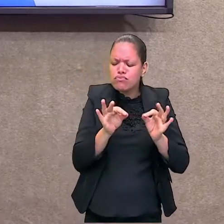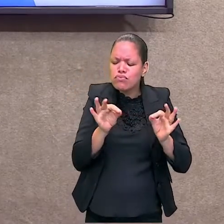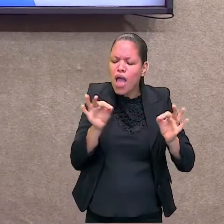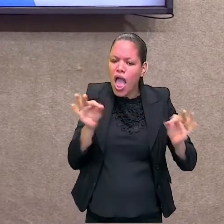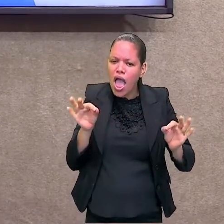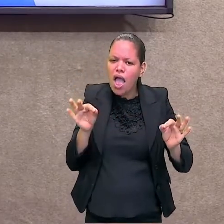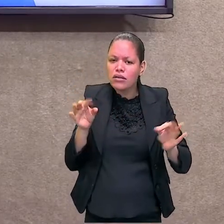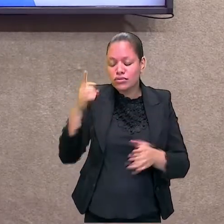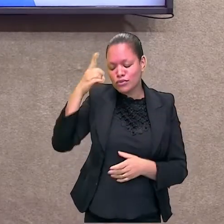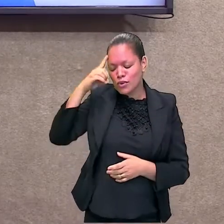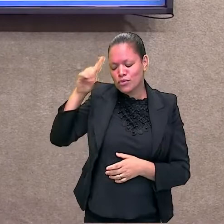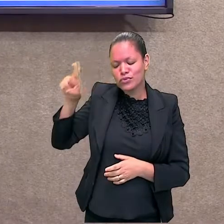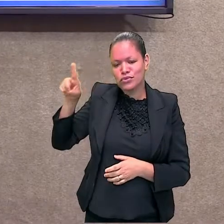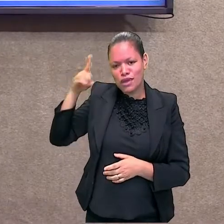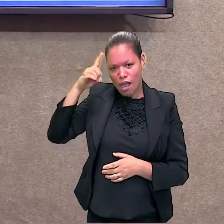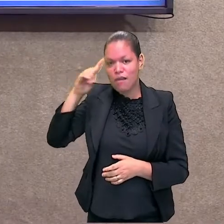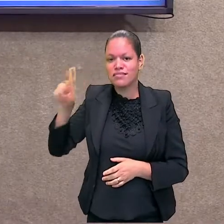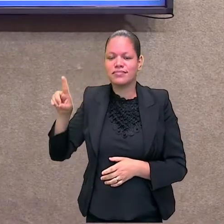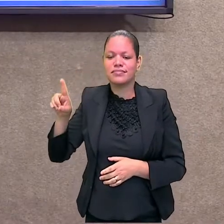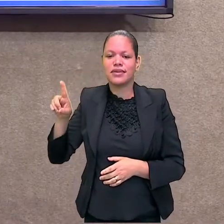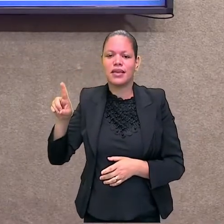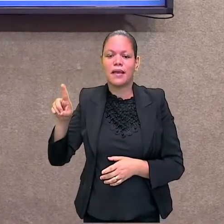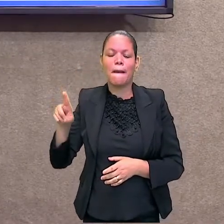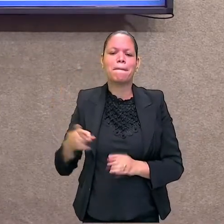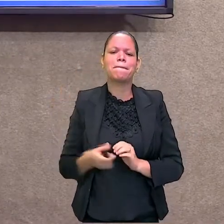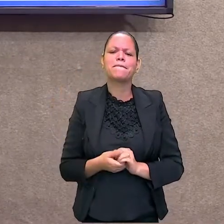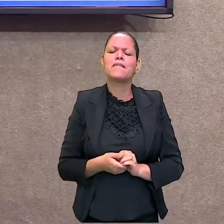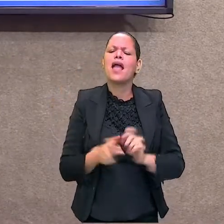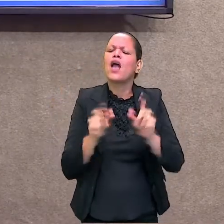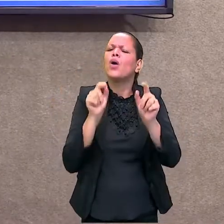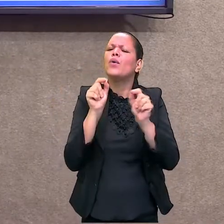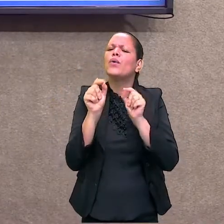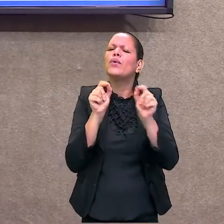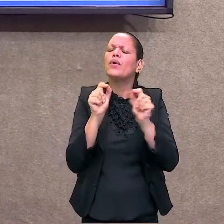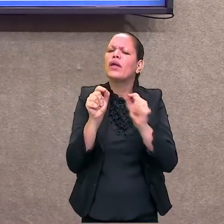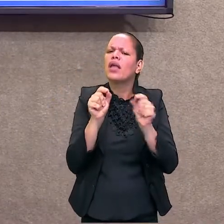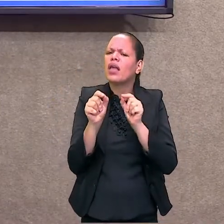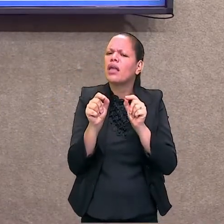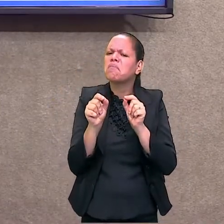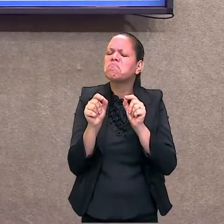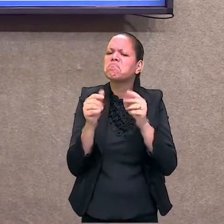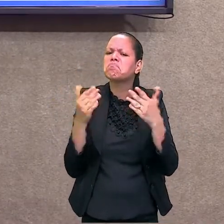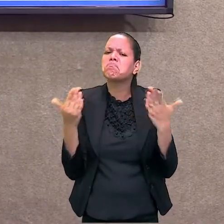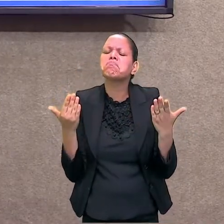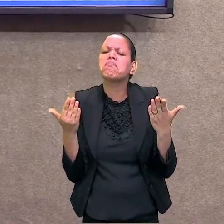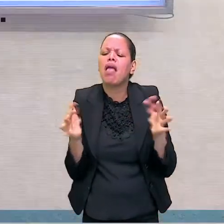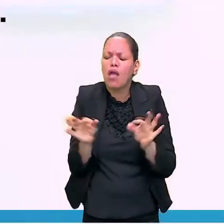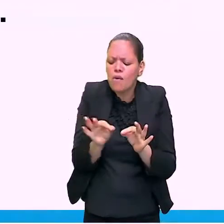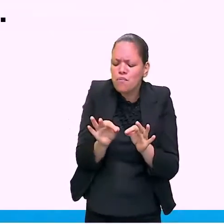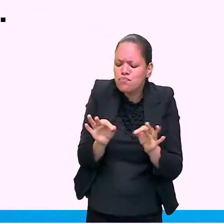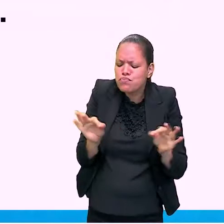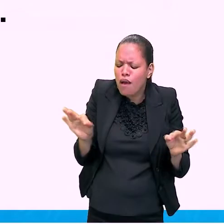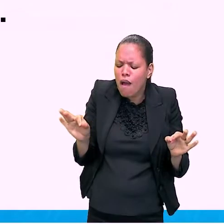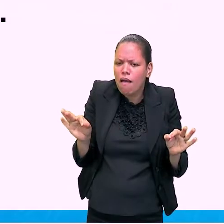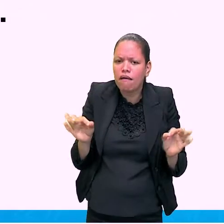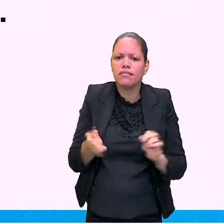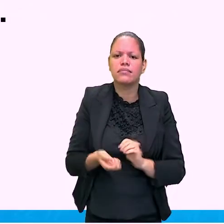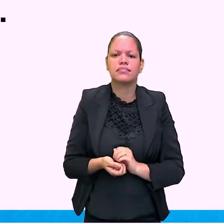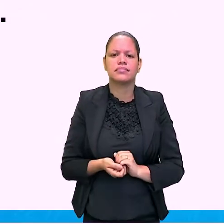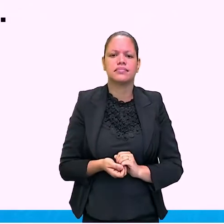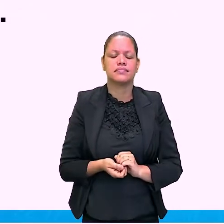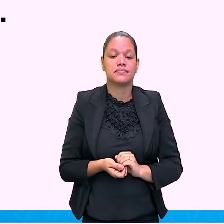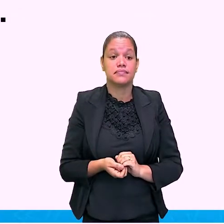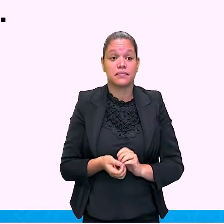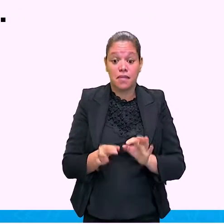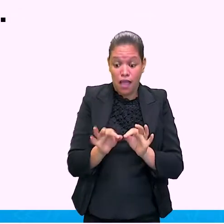suas variantes. Então vamos para a definição do que é uma reta ou as retas.